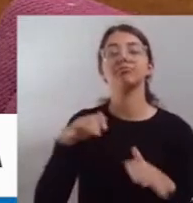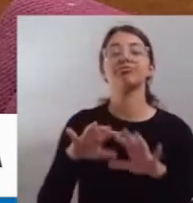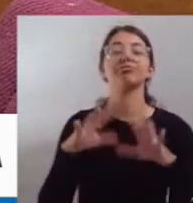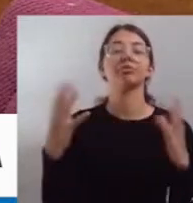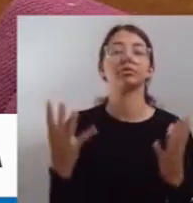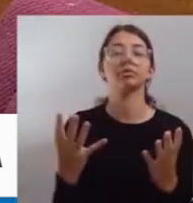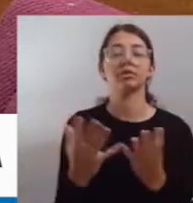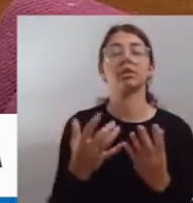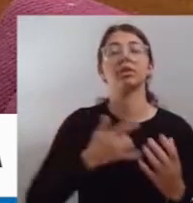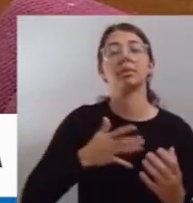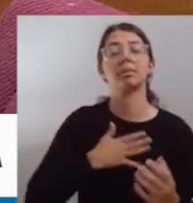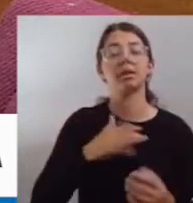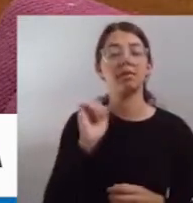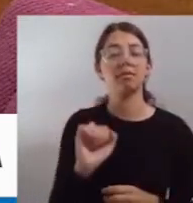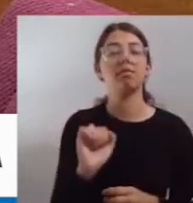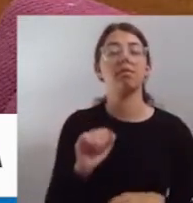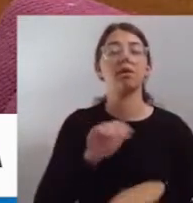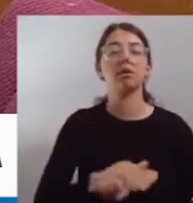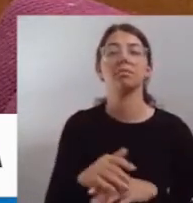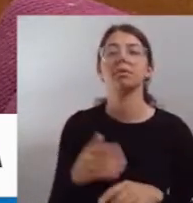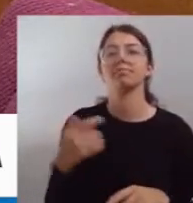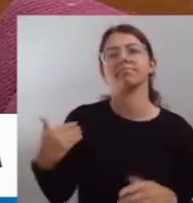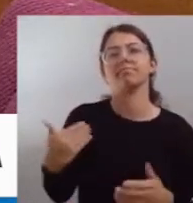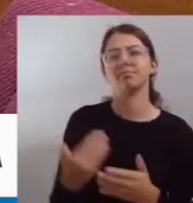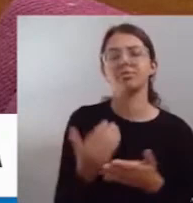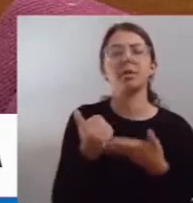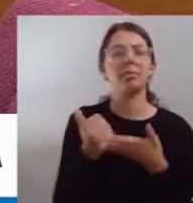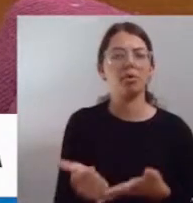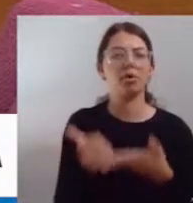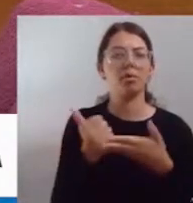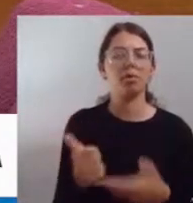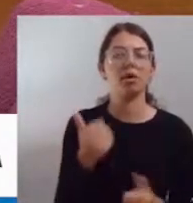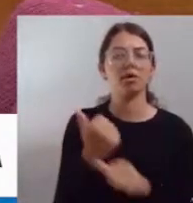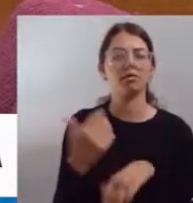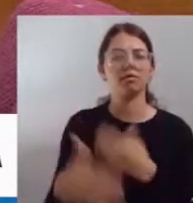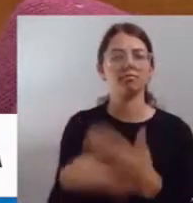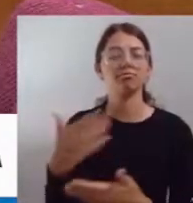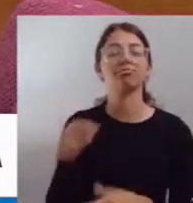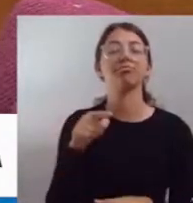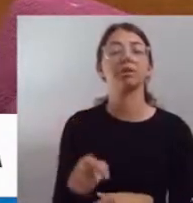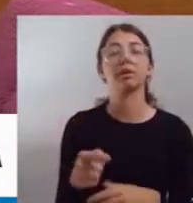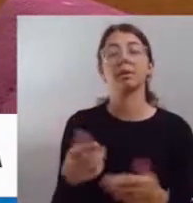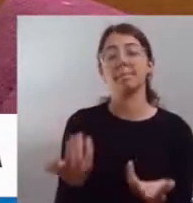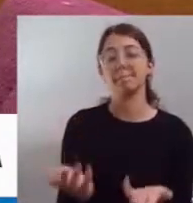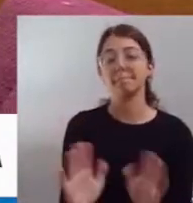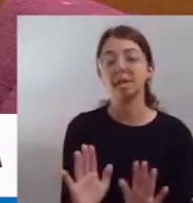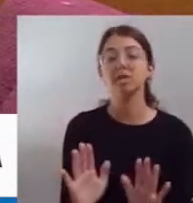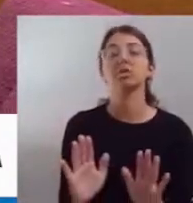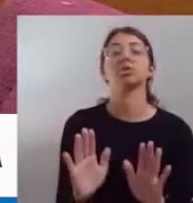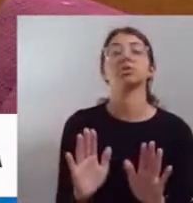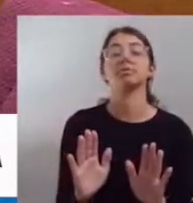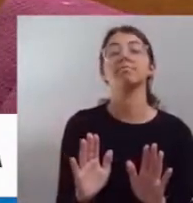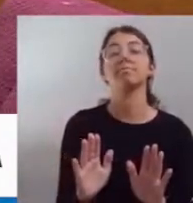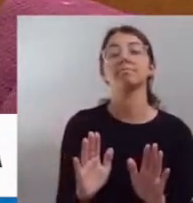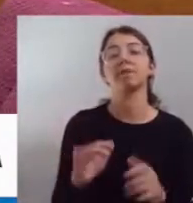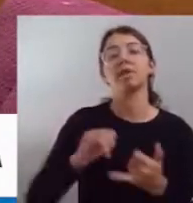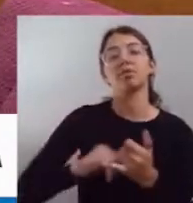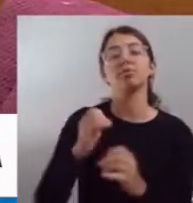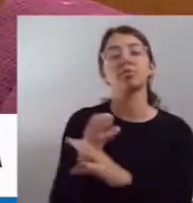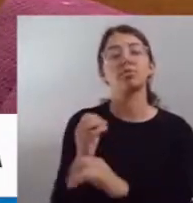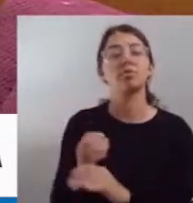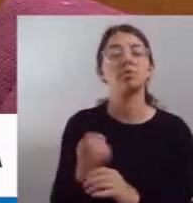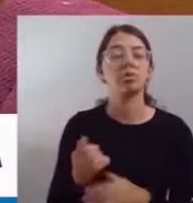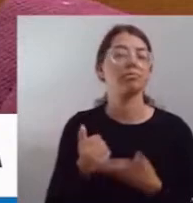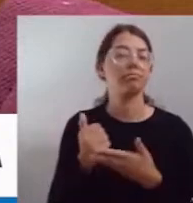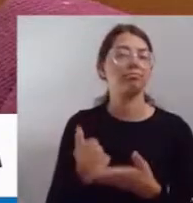tem sistematicamente apoiado a sua atividade, não sendo acompanhada pela maioria dos seus outros acionistas no esforço, em que